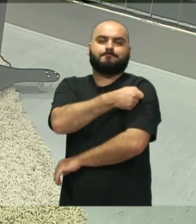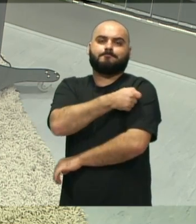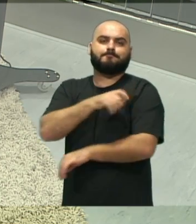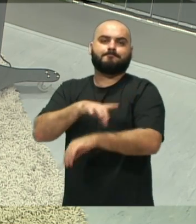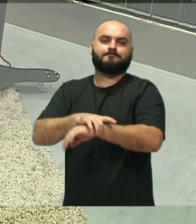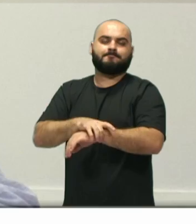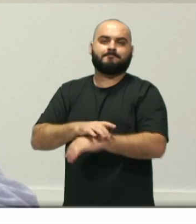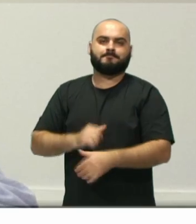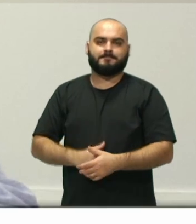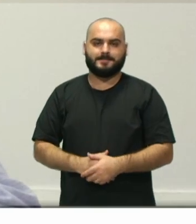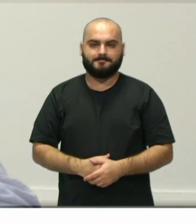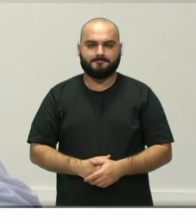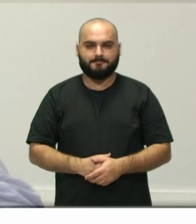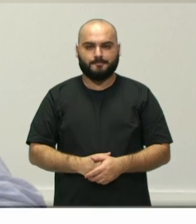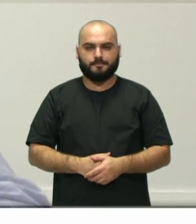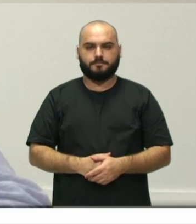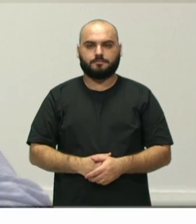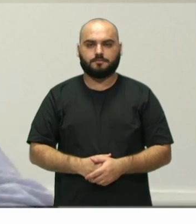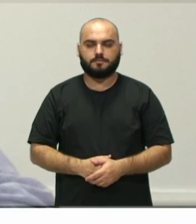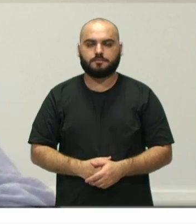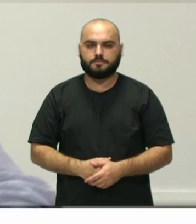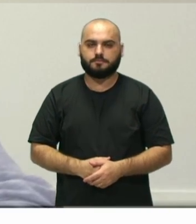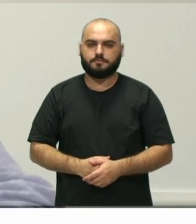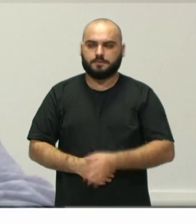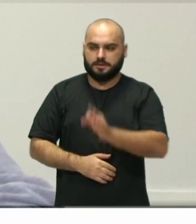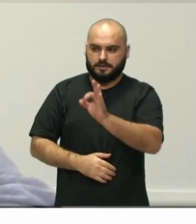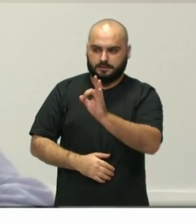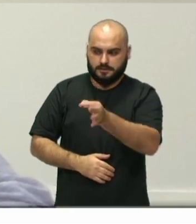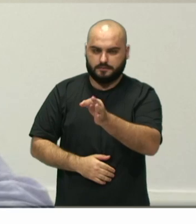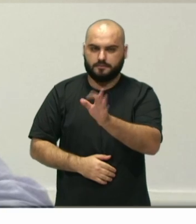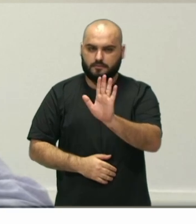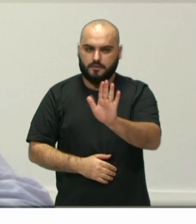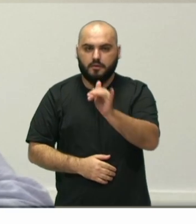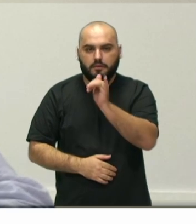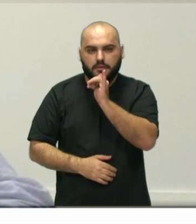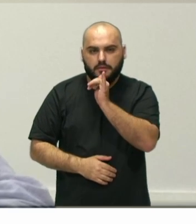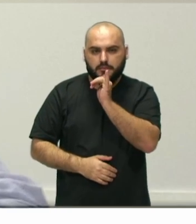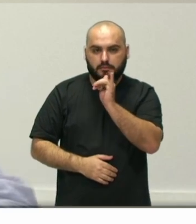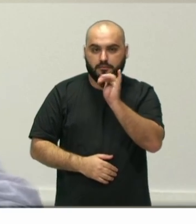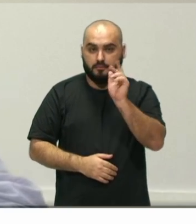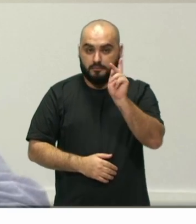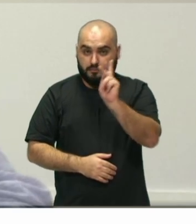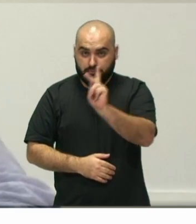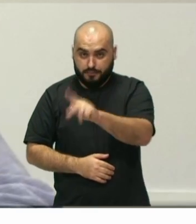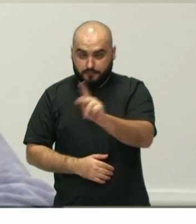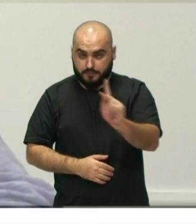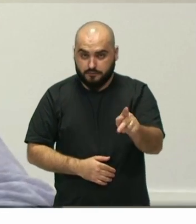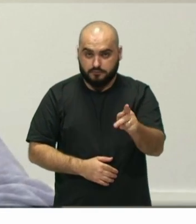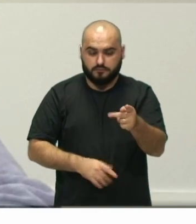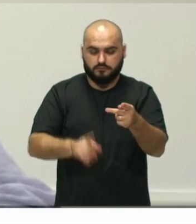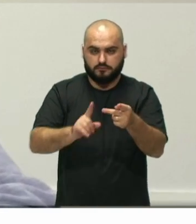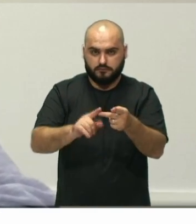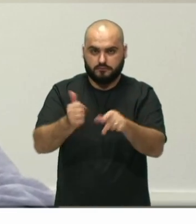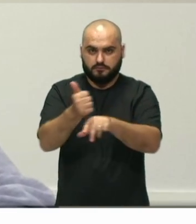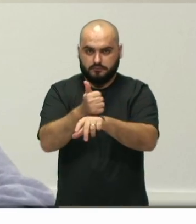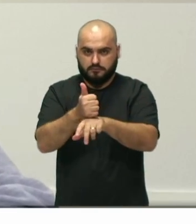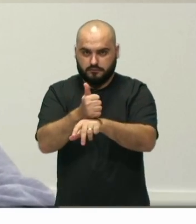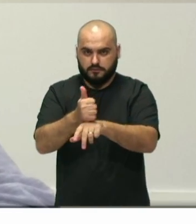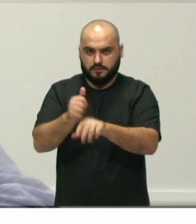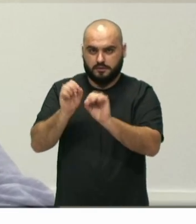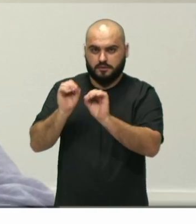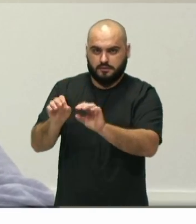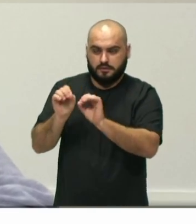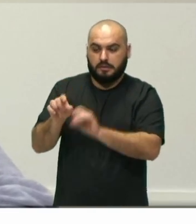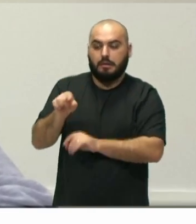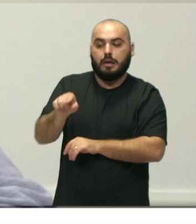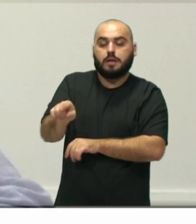da vacina? Exato. Quando a gente coloca os professores, os profissionais de educação, novamente na linha de frente do cuidado com as